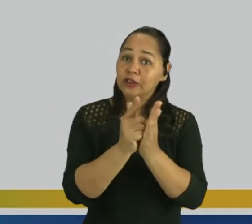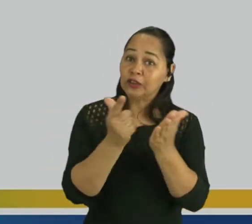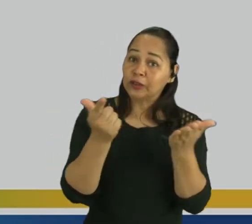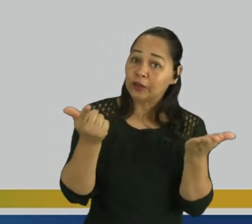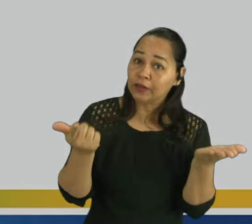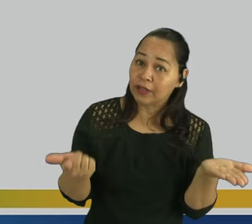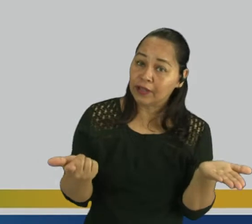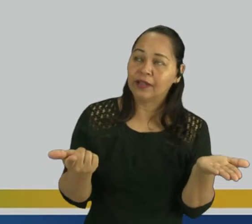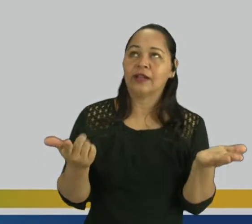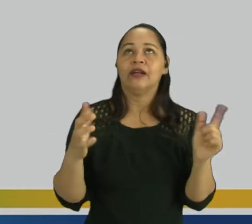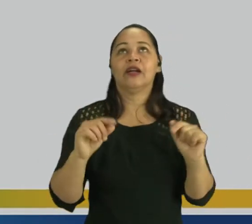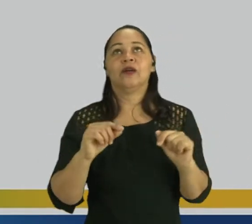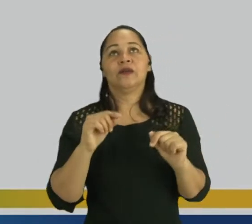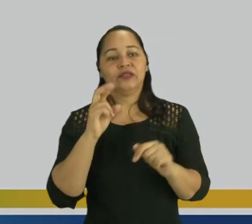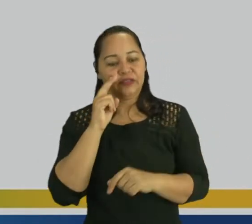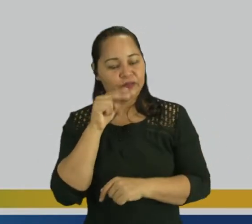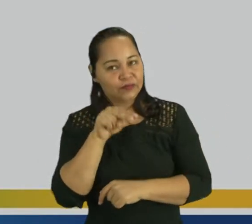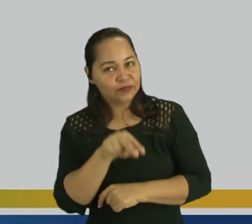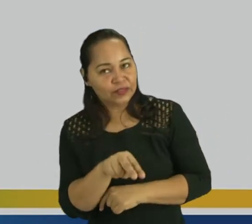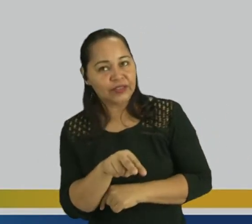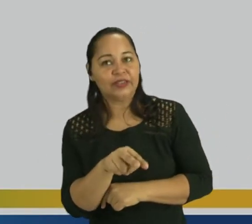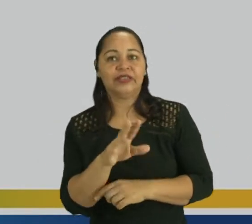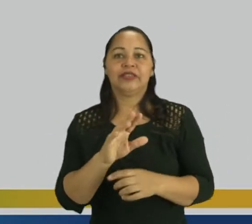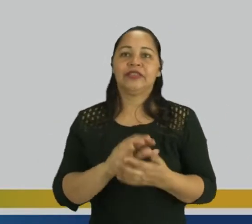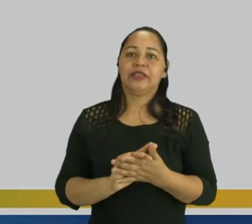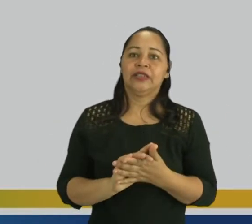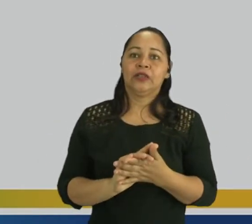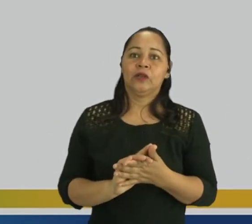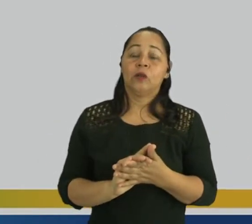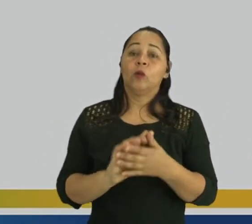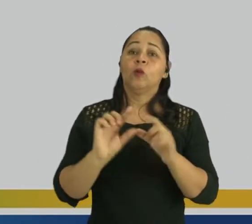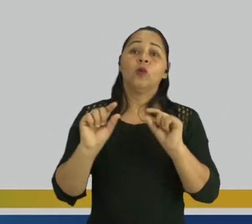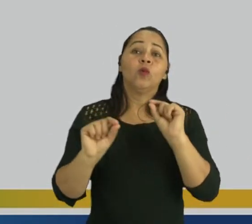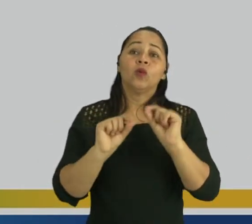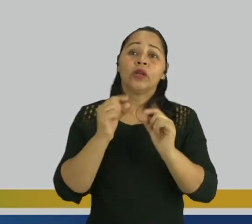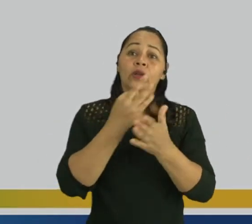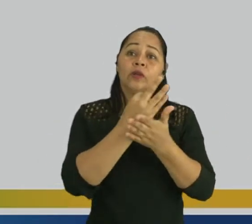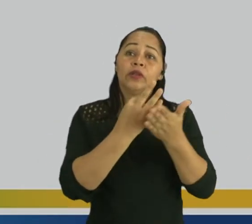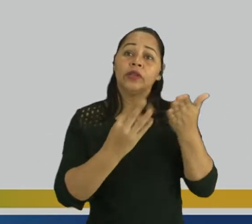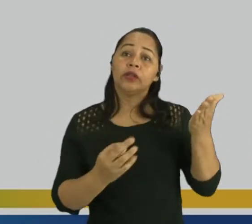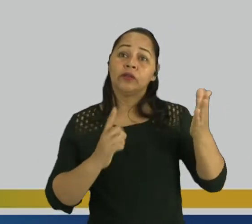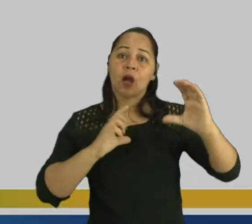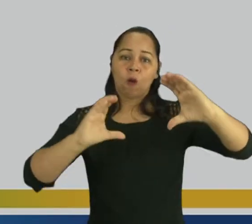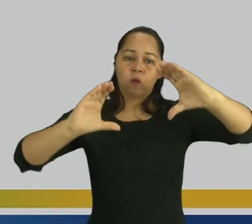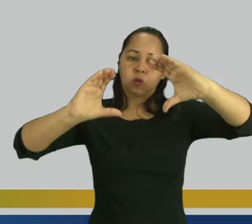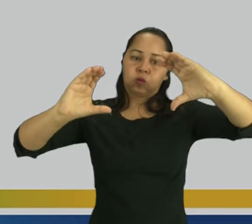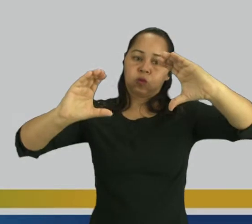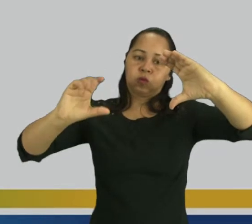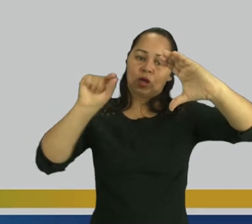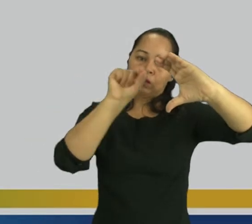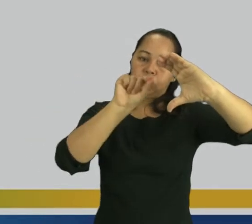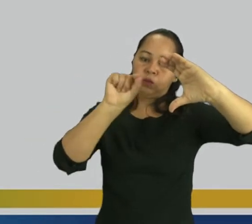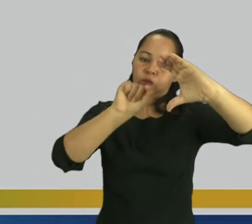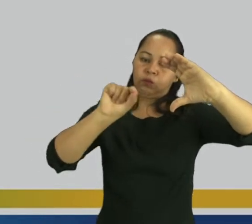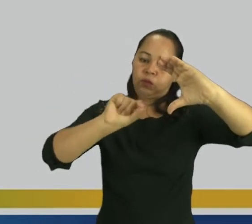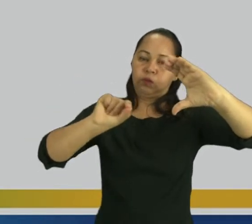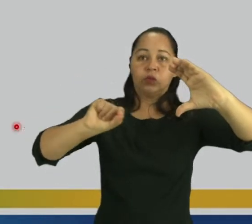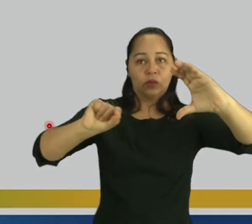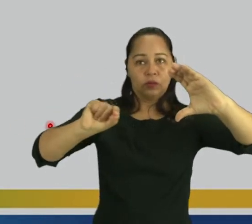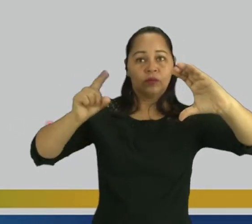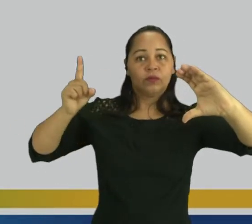em jornais. As falas são registradas em forma de balões